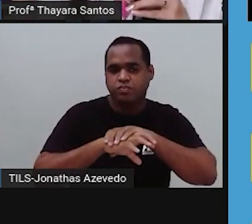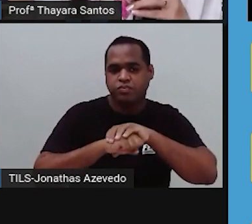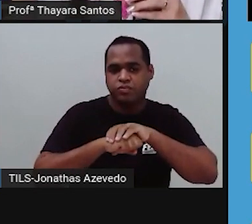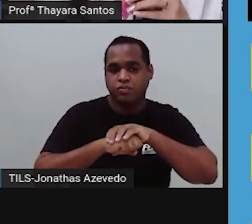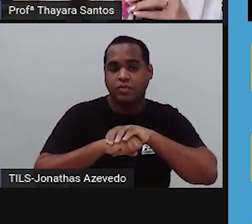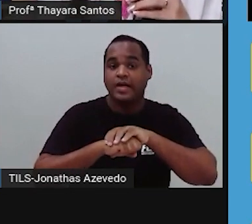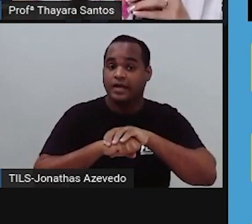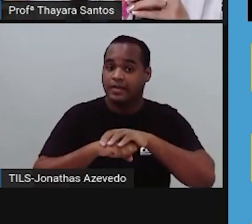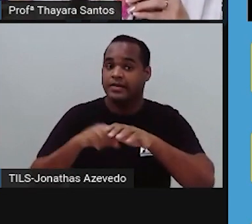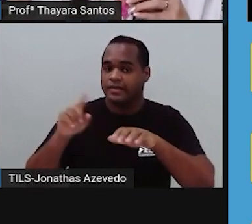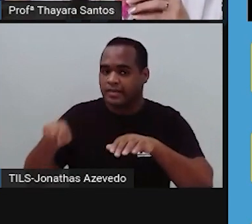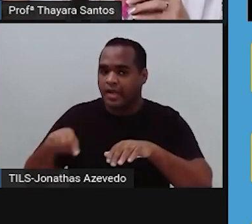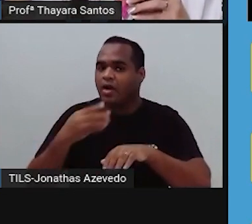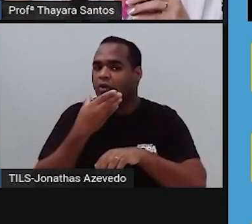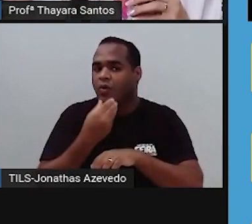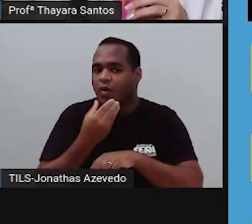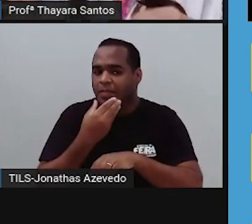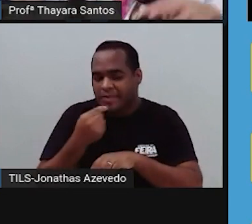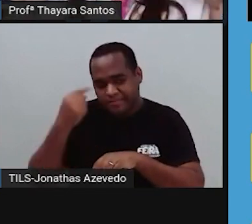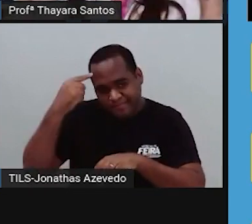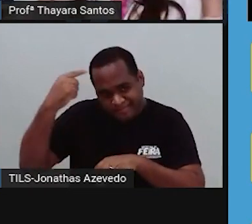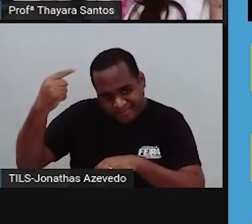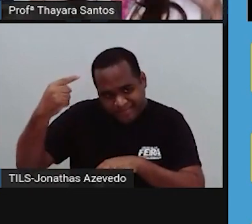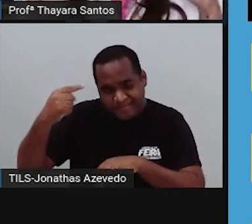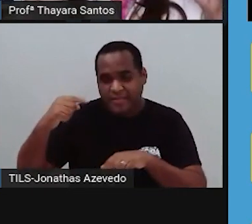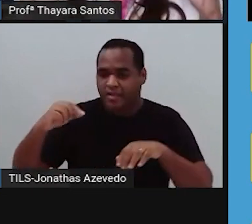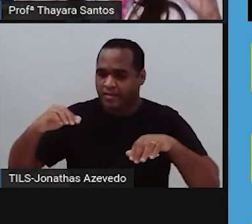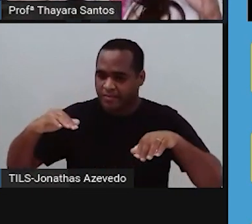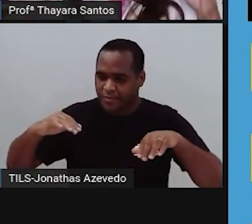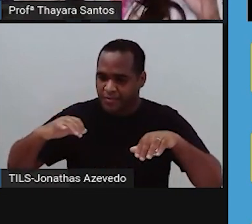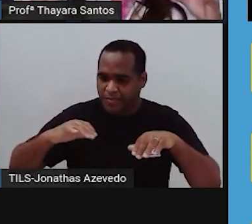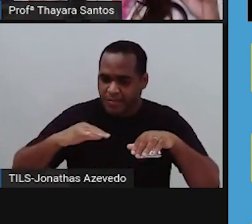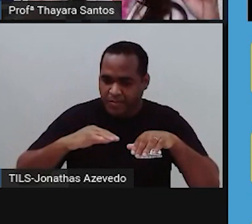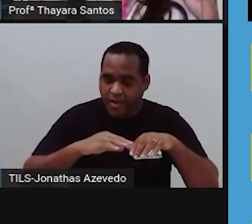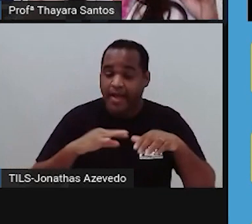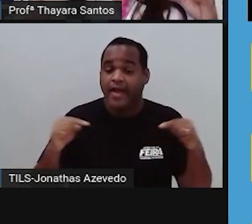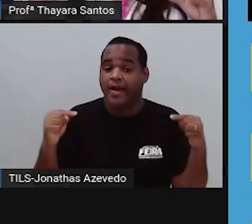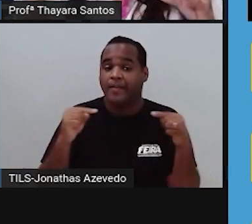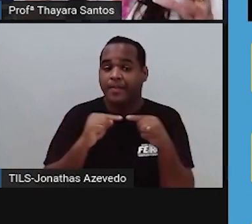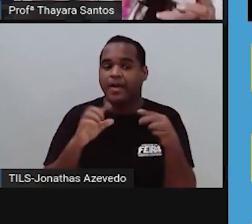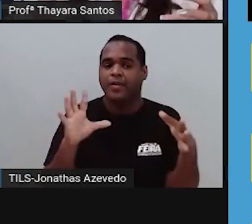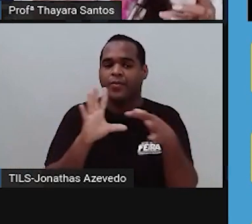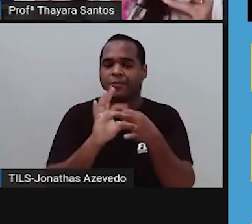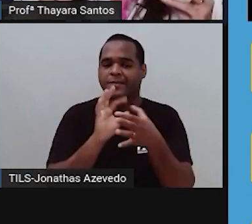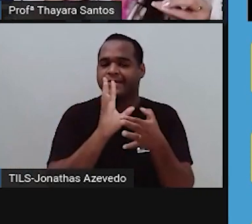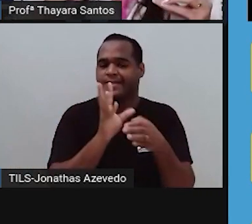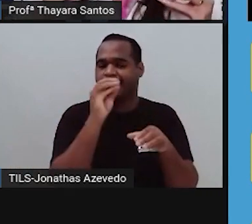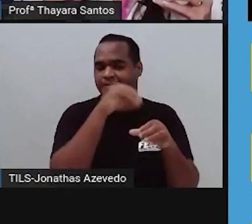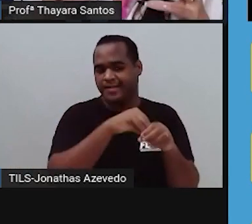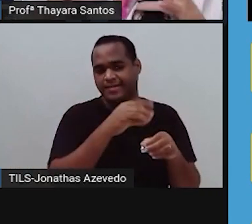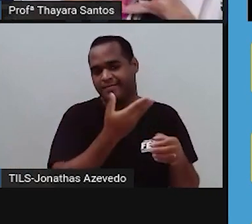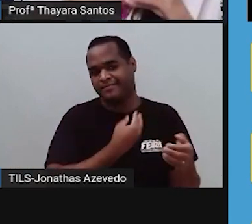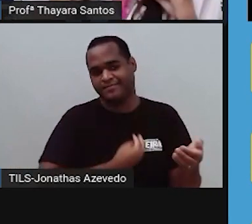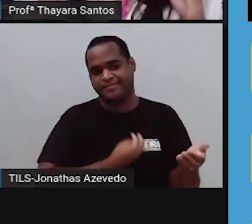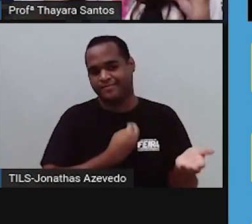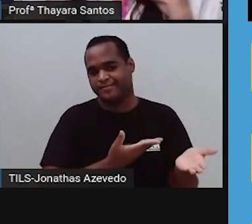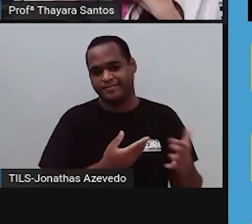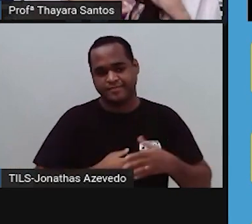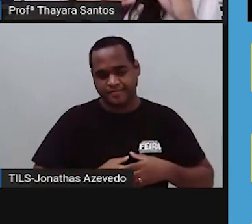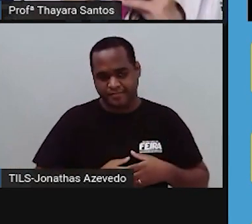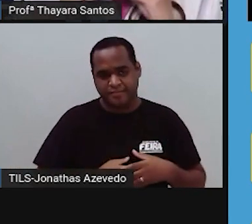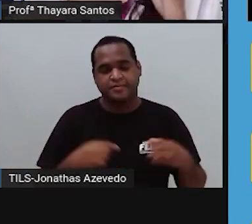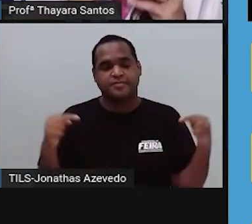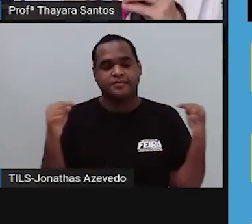material genético que o espermatozoide carregava vai se combinar com o material genético que está lá no ovócito. Então,